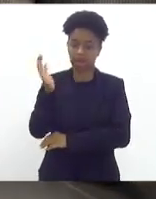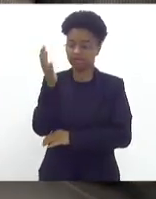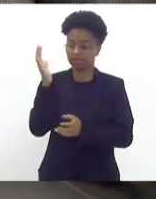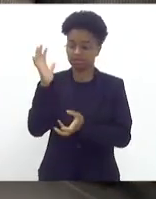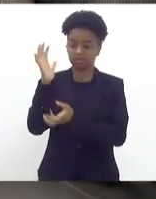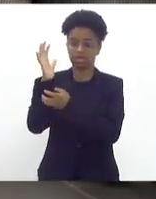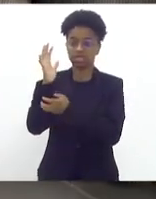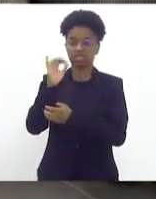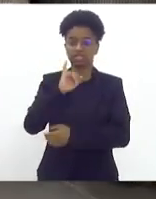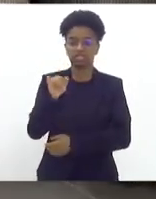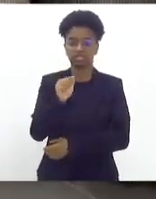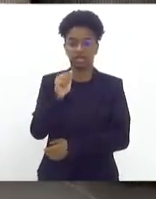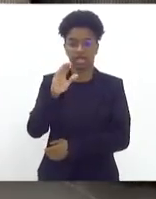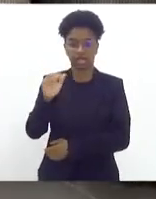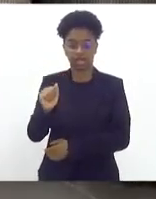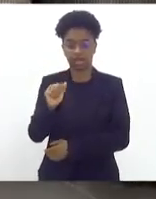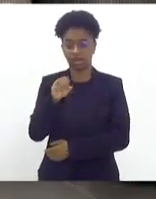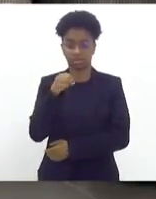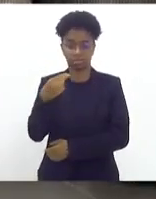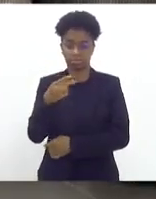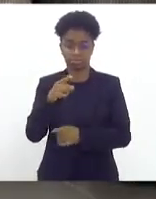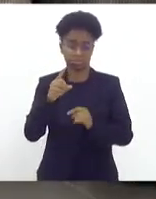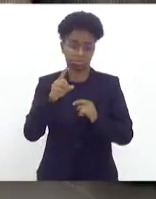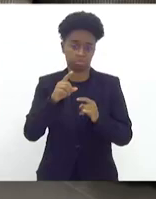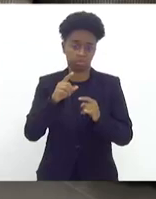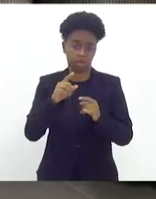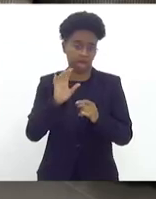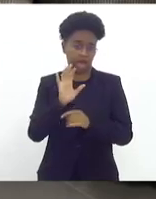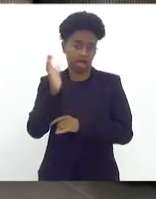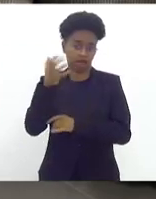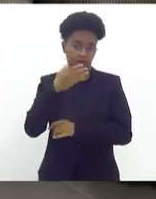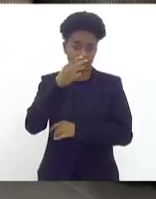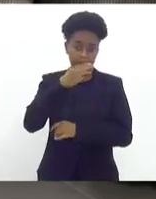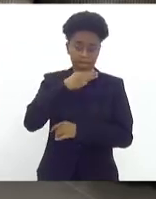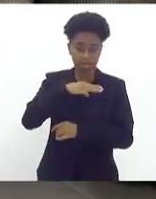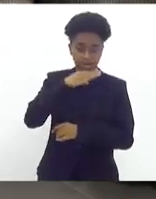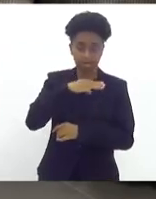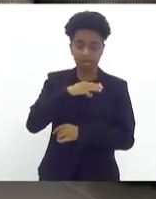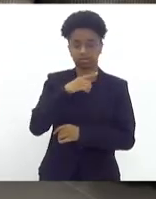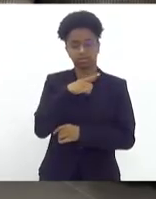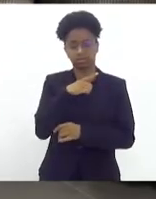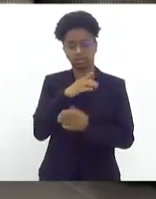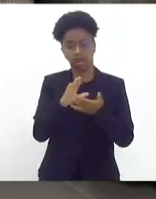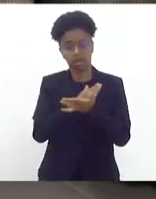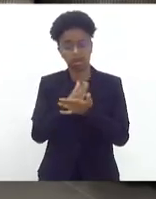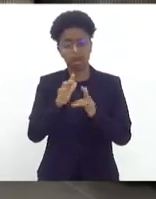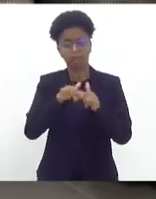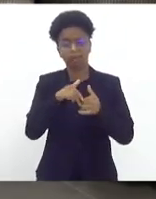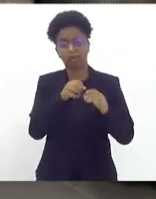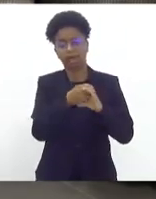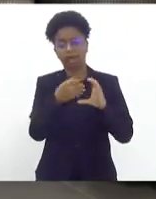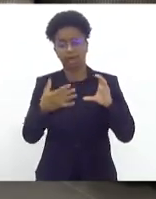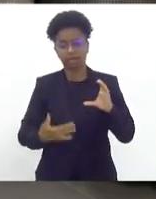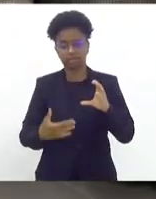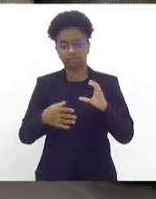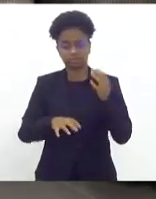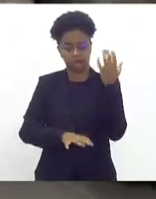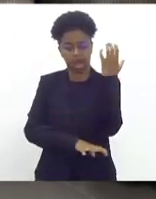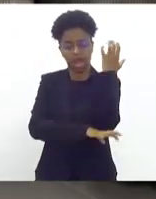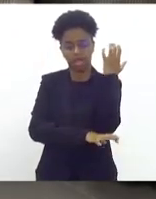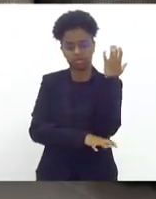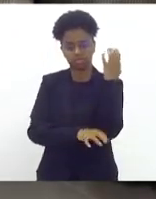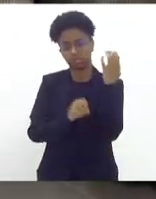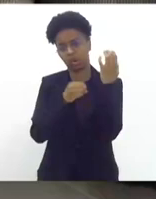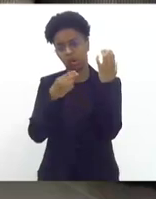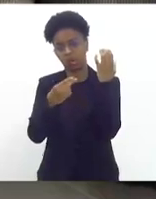vezes a samambaia, a mangueira, elas, por algumas características de raízes, de